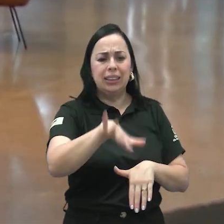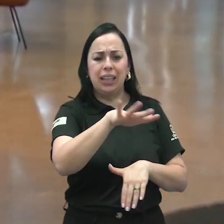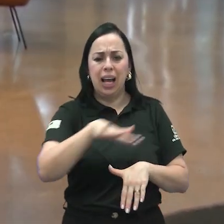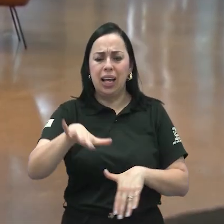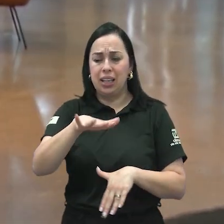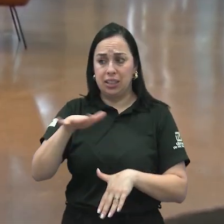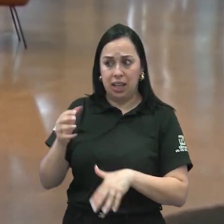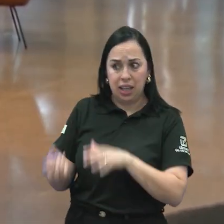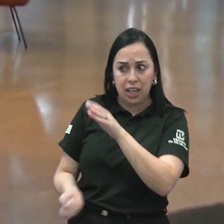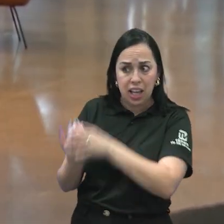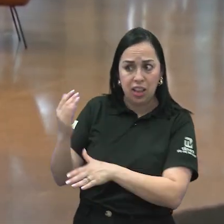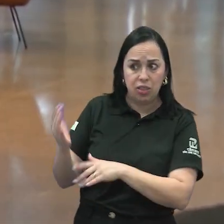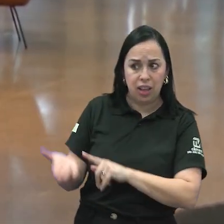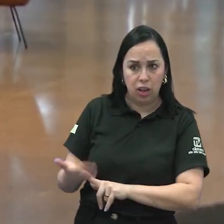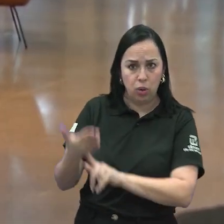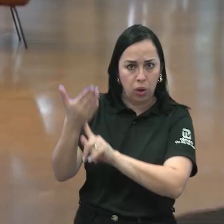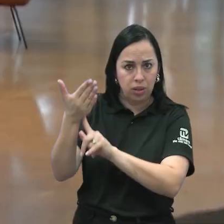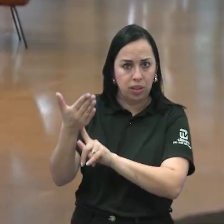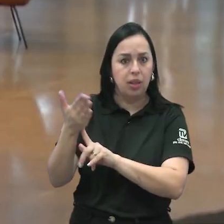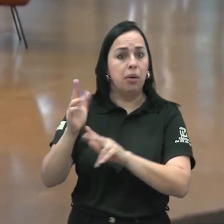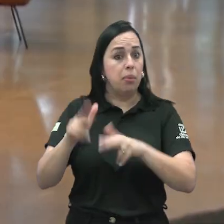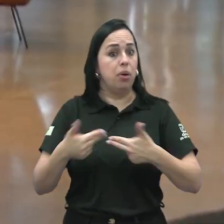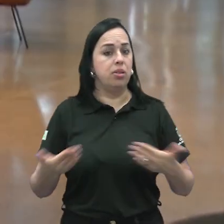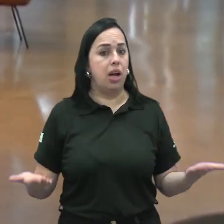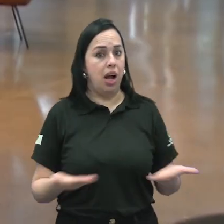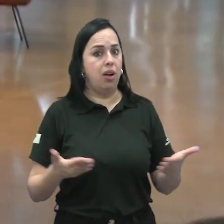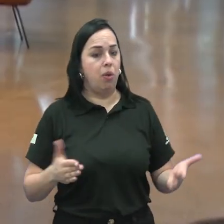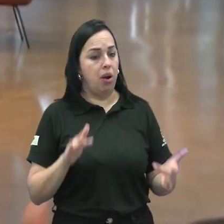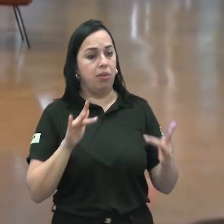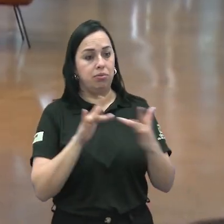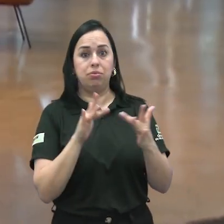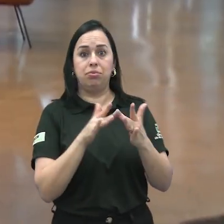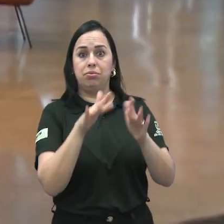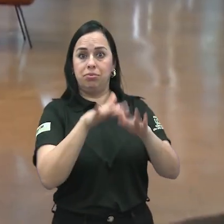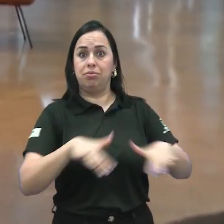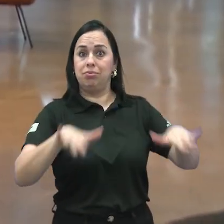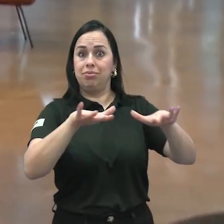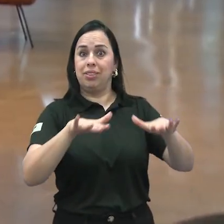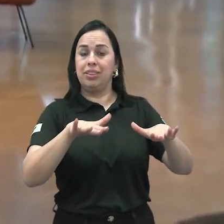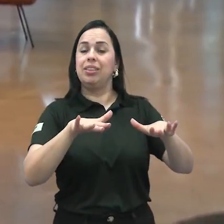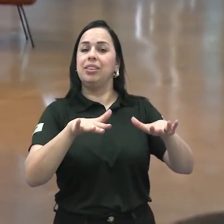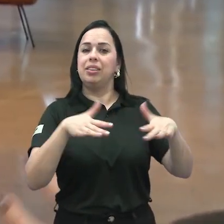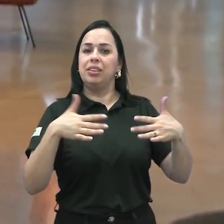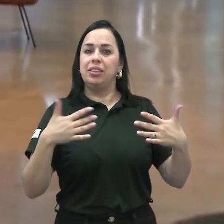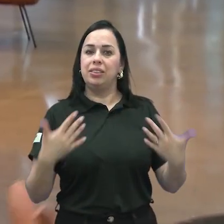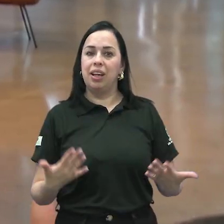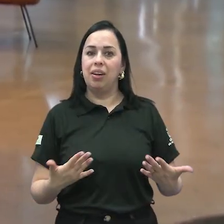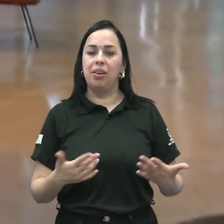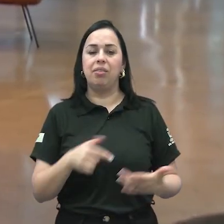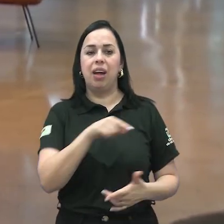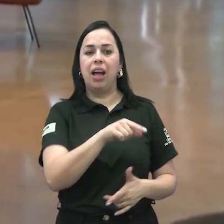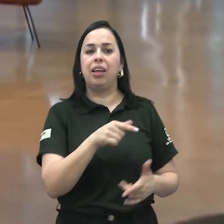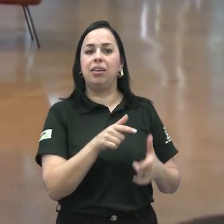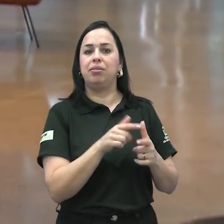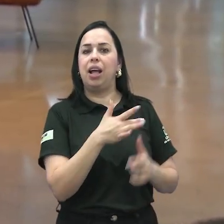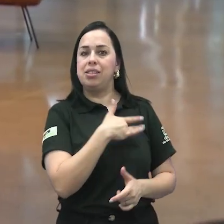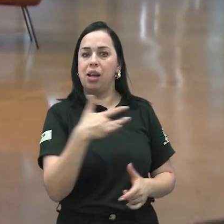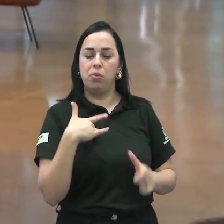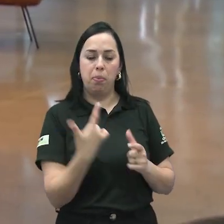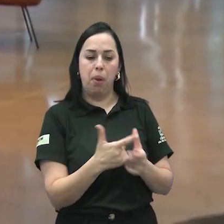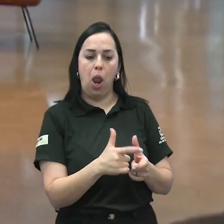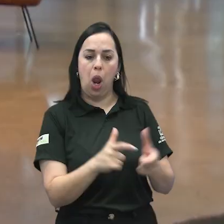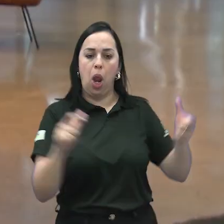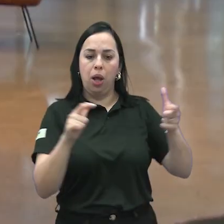em desenvolvimento de alguma tecnologia, é um atendimento mais geral para todo mundo. E aí, com esse público crescendo